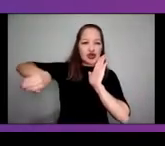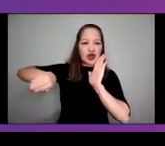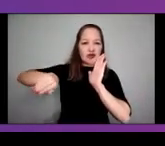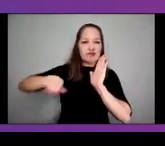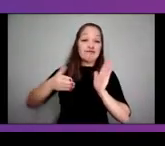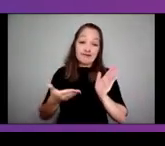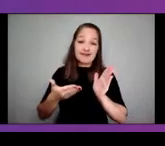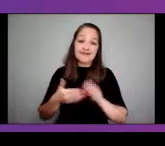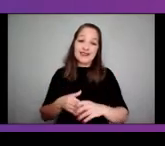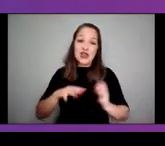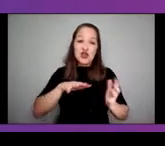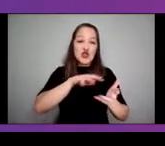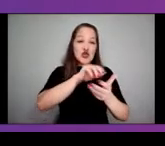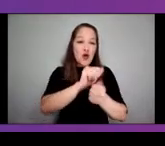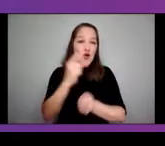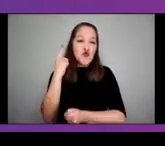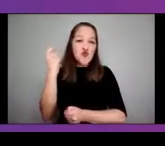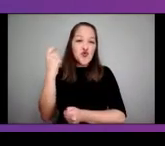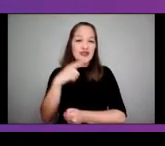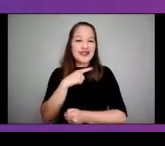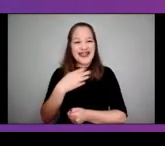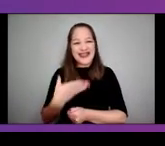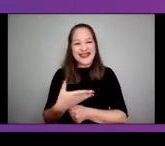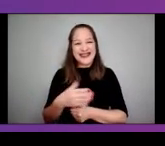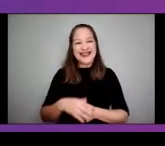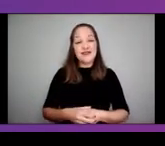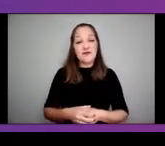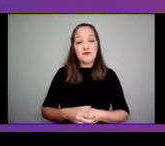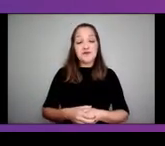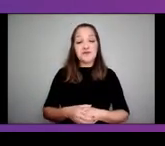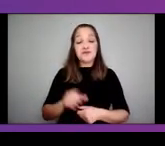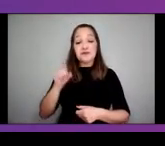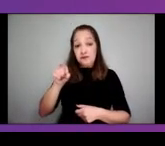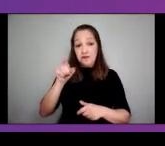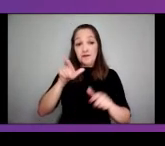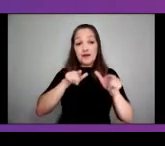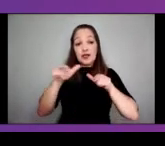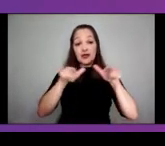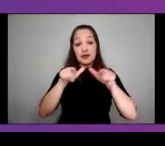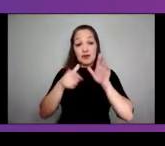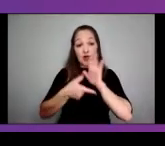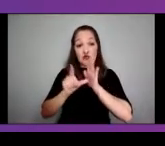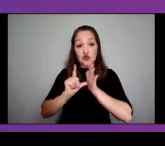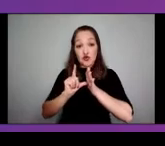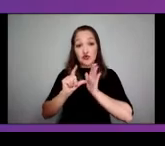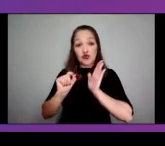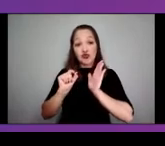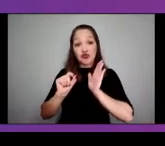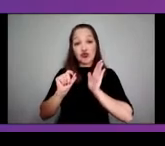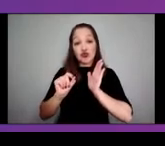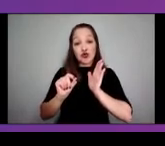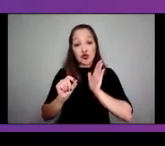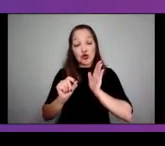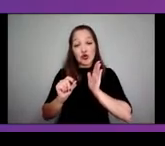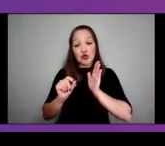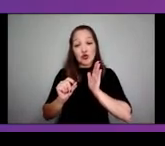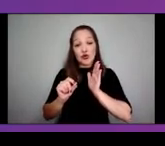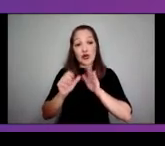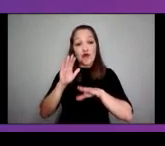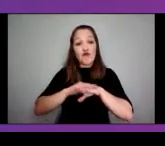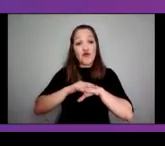ruído no mundo e tal e aí esse trabalho anterior Na verdade é um trabalho que te deu aqui